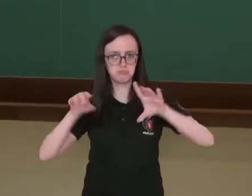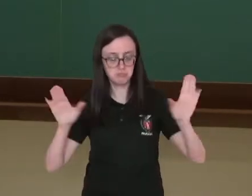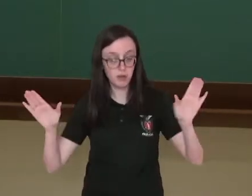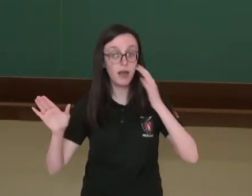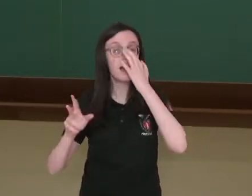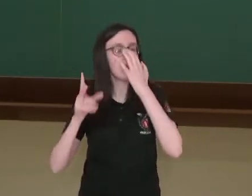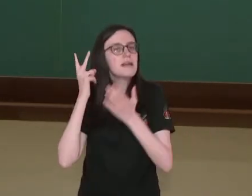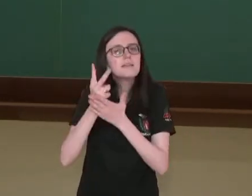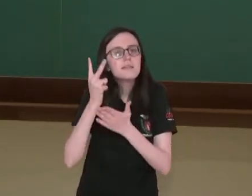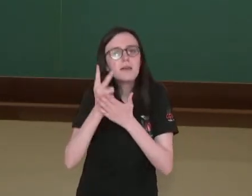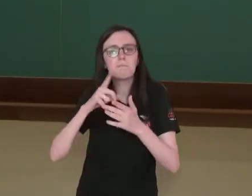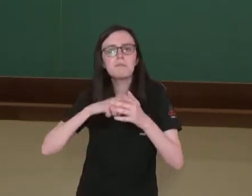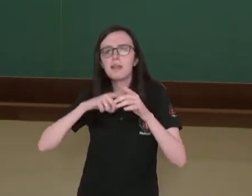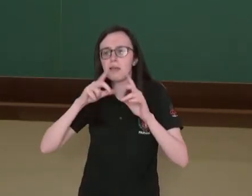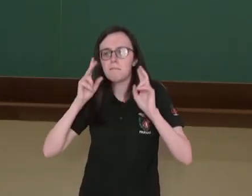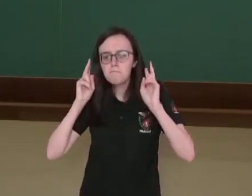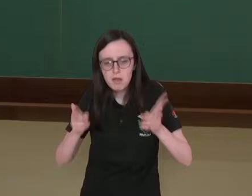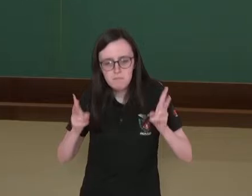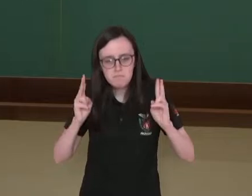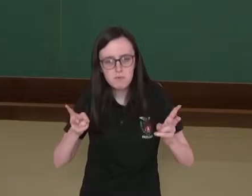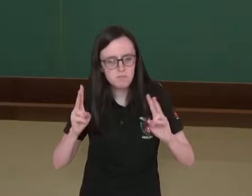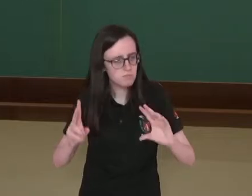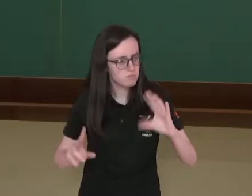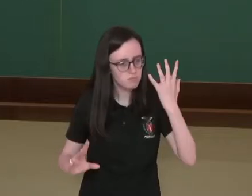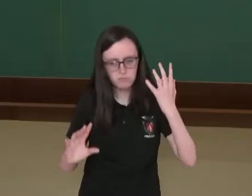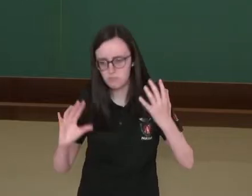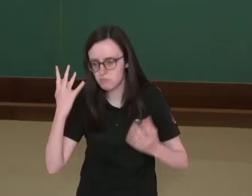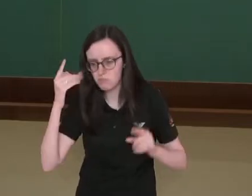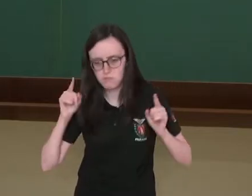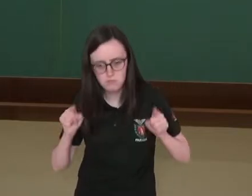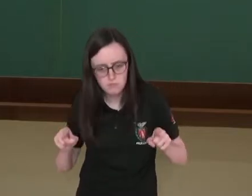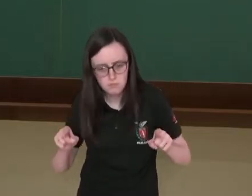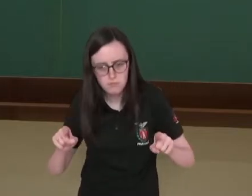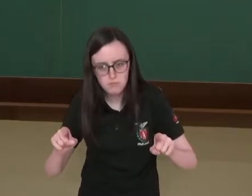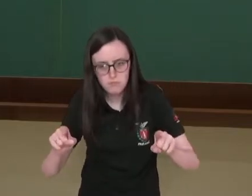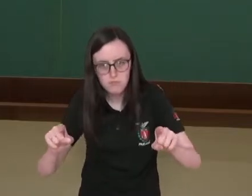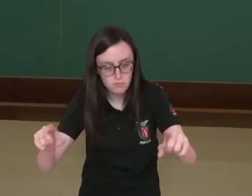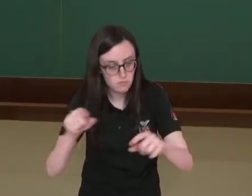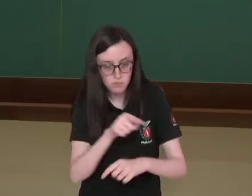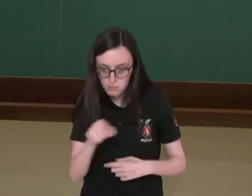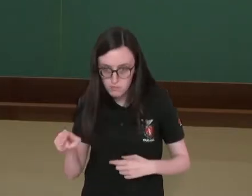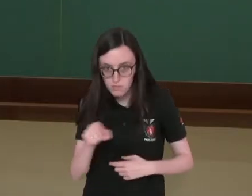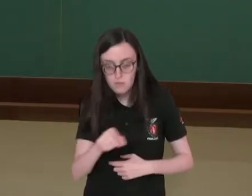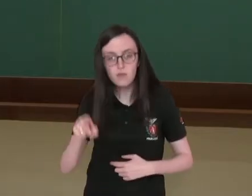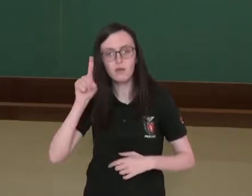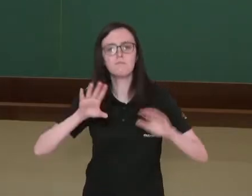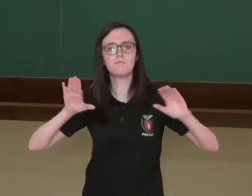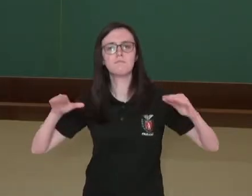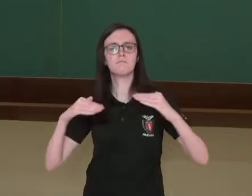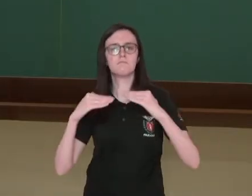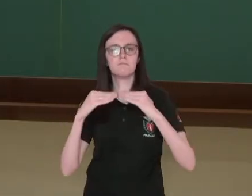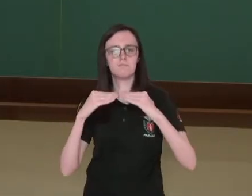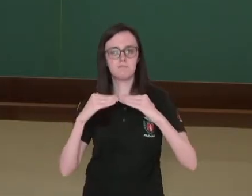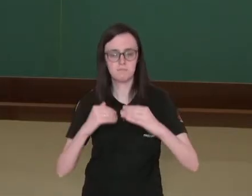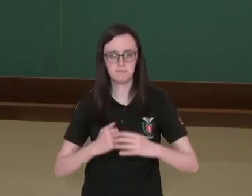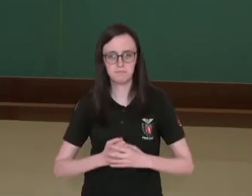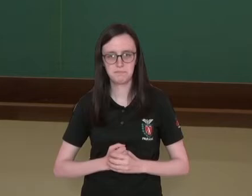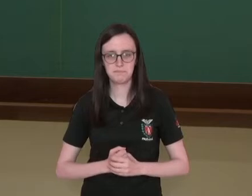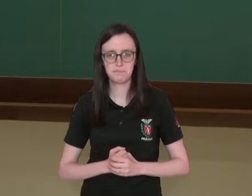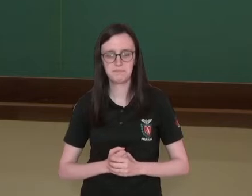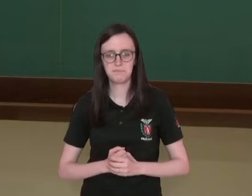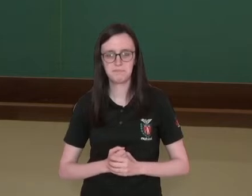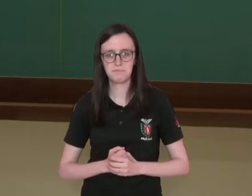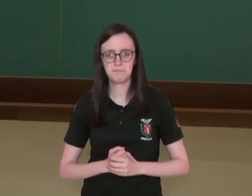sempre a mesma variação, ou seja, o mesmo quociente entre elas, nós chamamos ela de grandeza